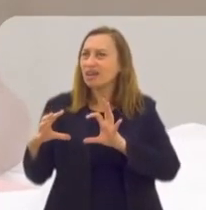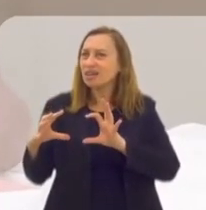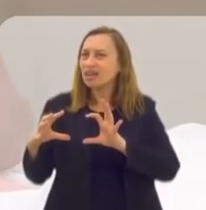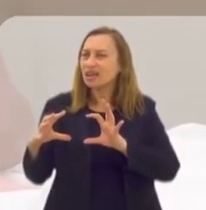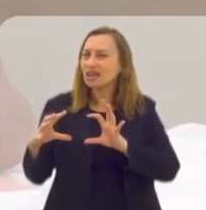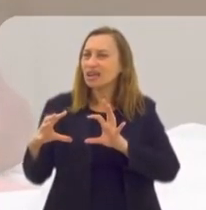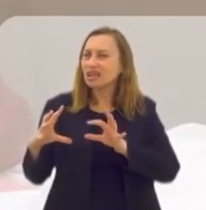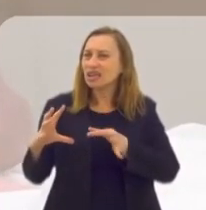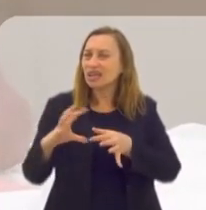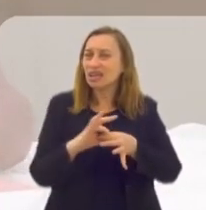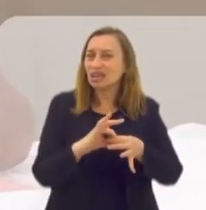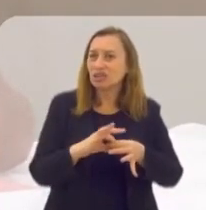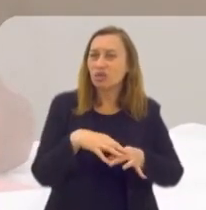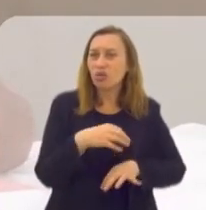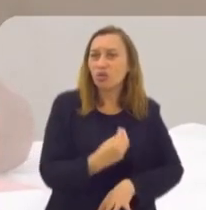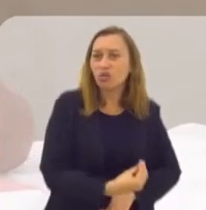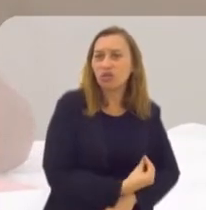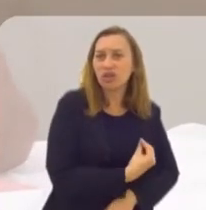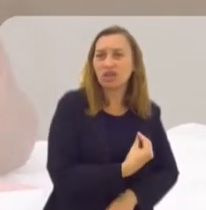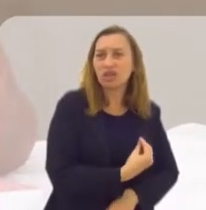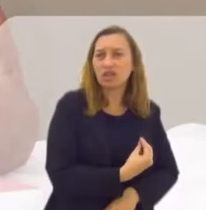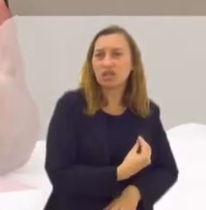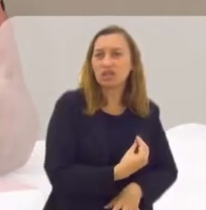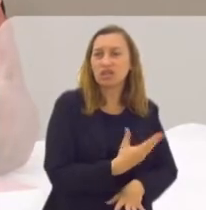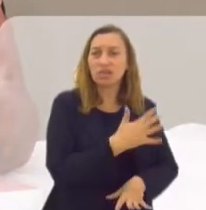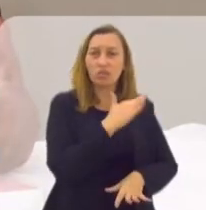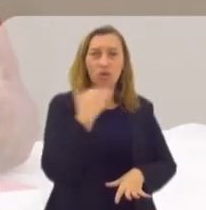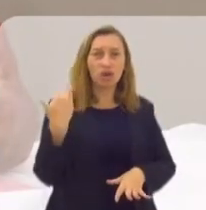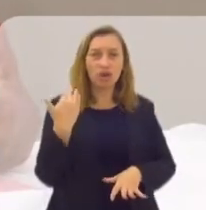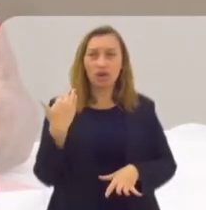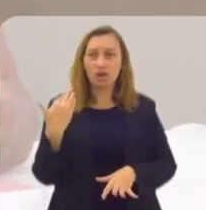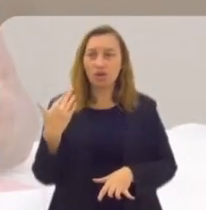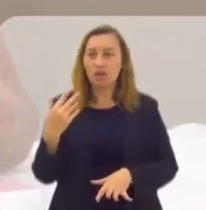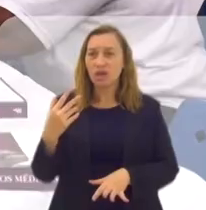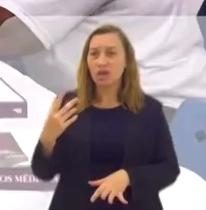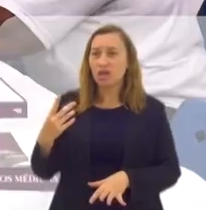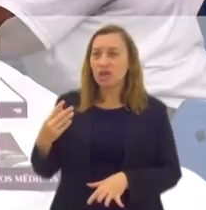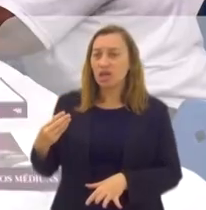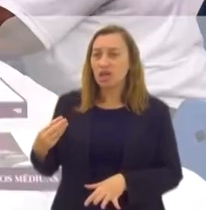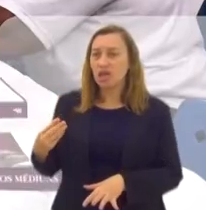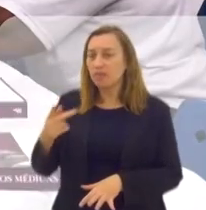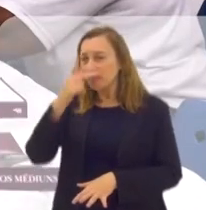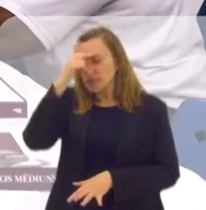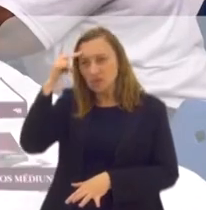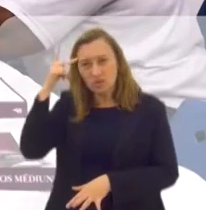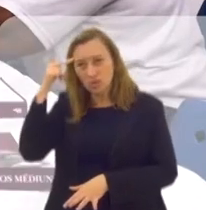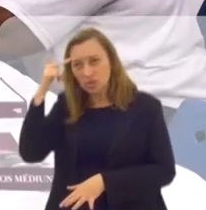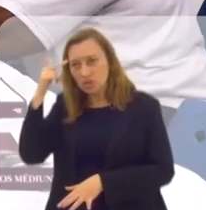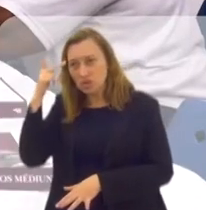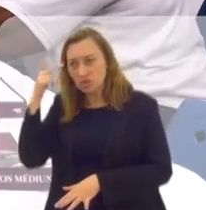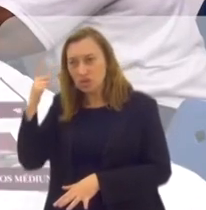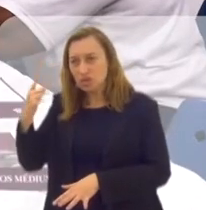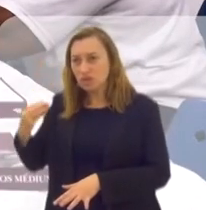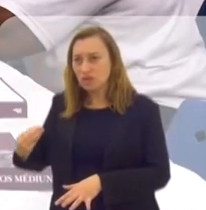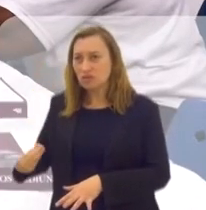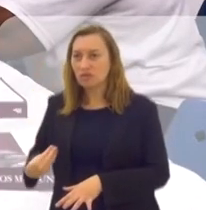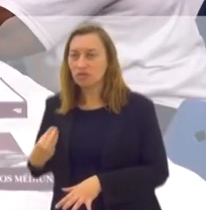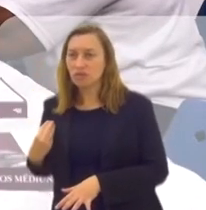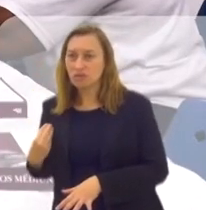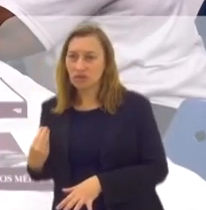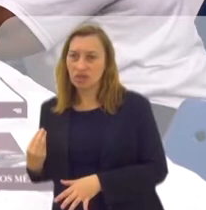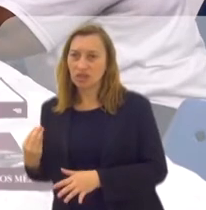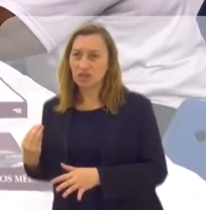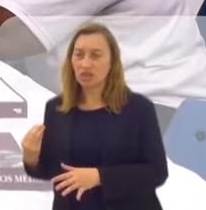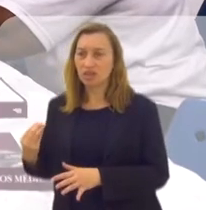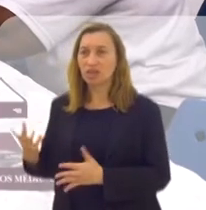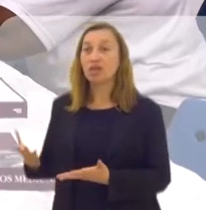com vidas passadas e vidas humanas no presente. Isso. Então, você entregar uma